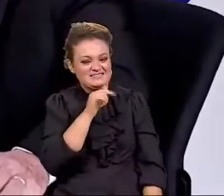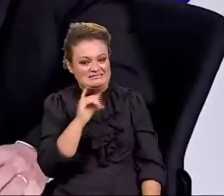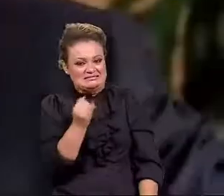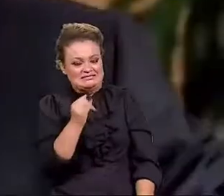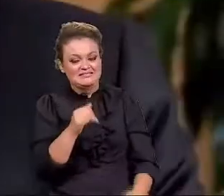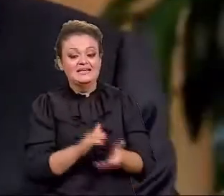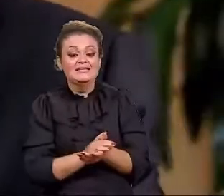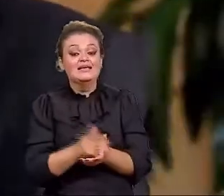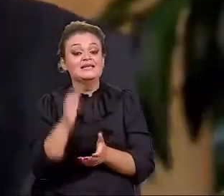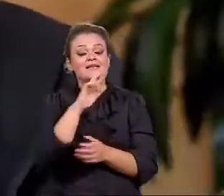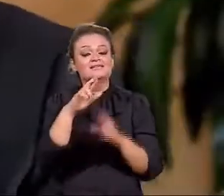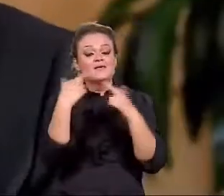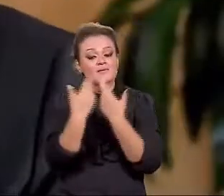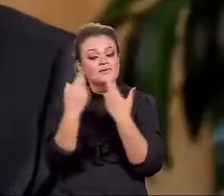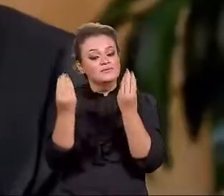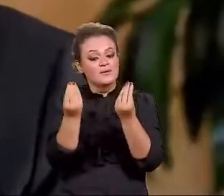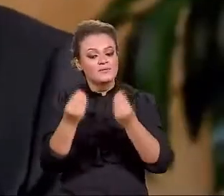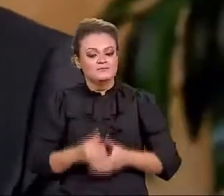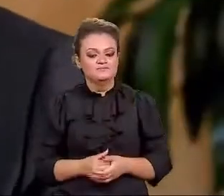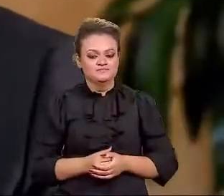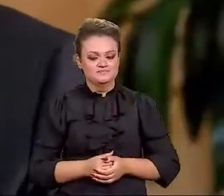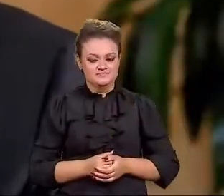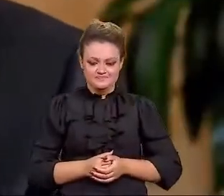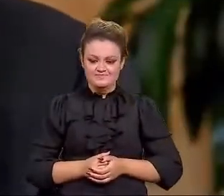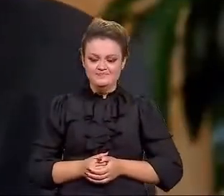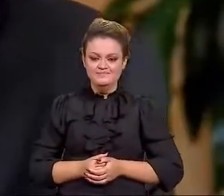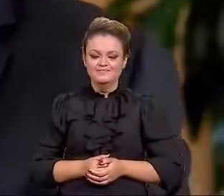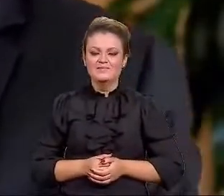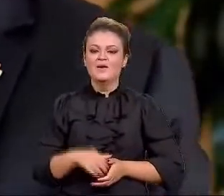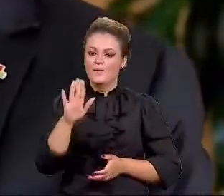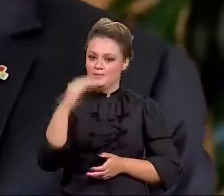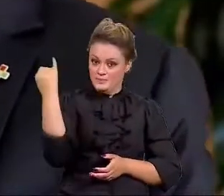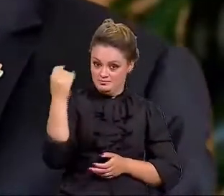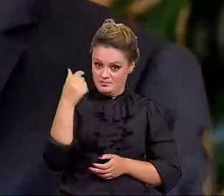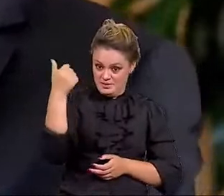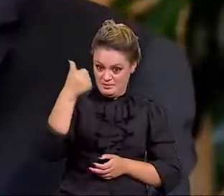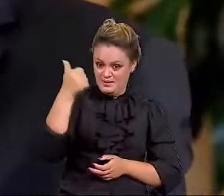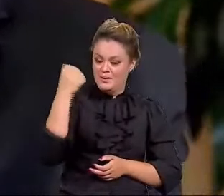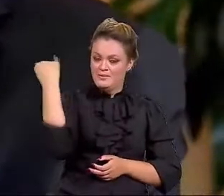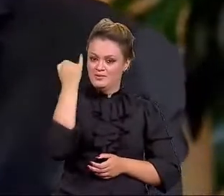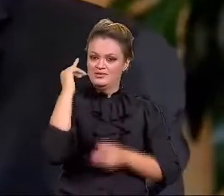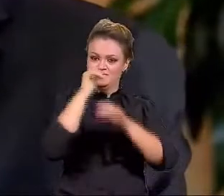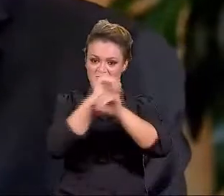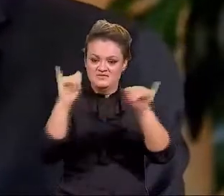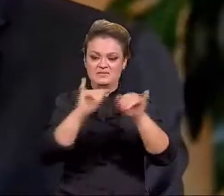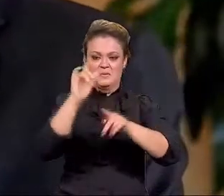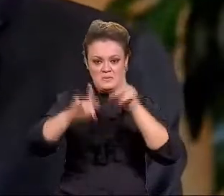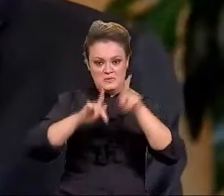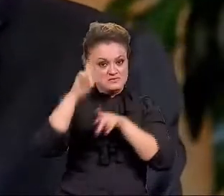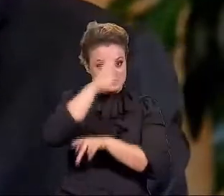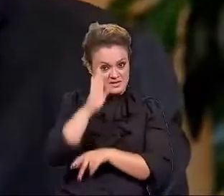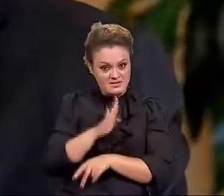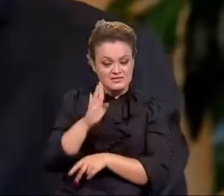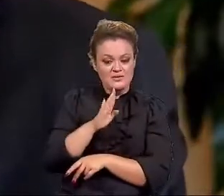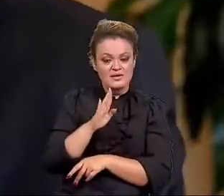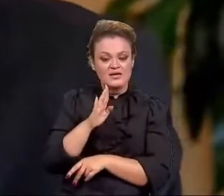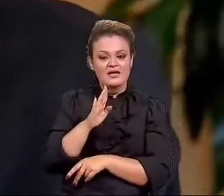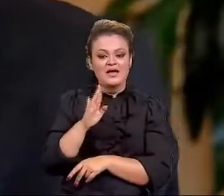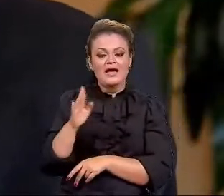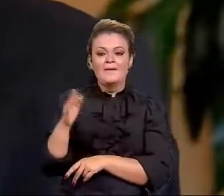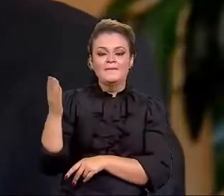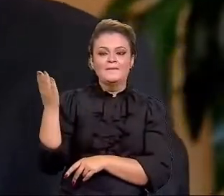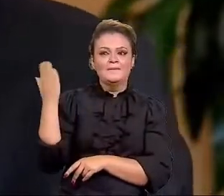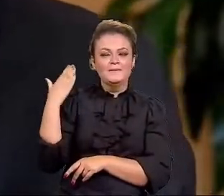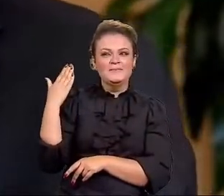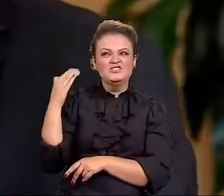O show, primeiro, é importante dizer para o povo brasileiro que havia 8 anos que essa reunião